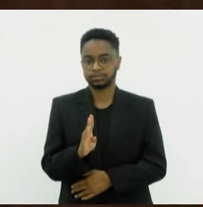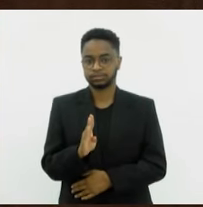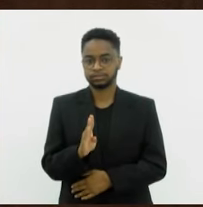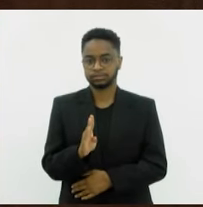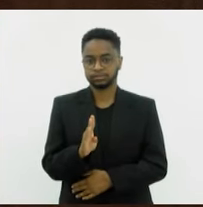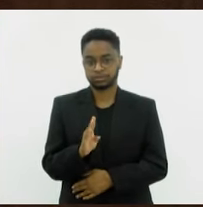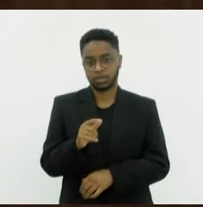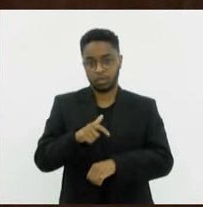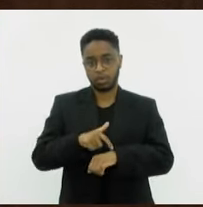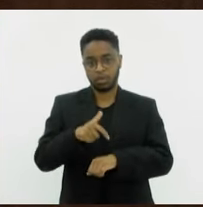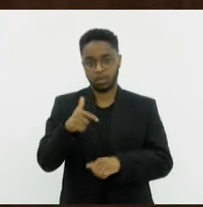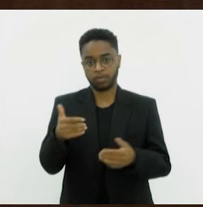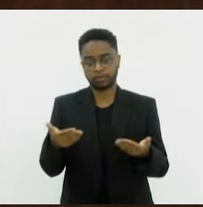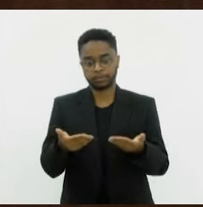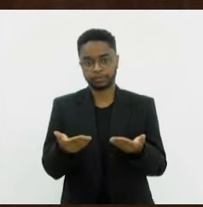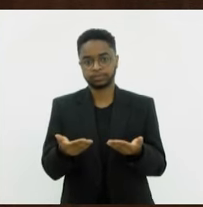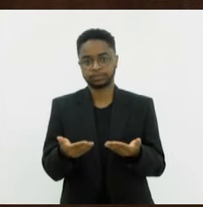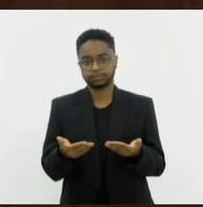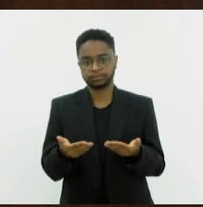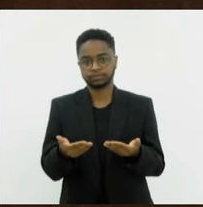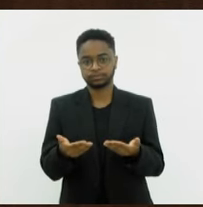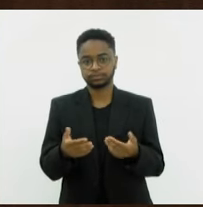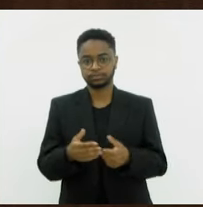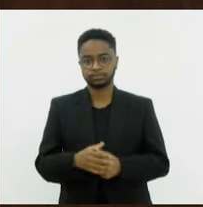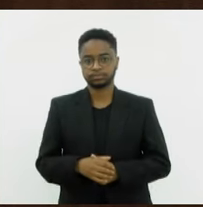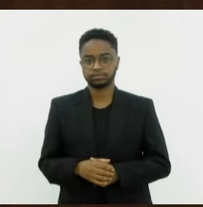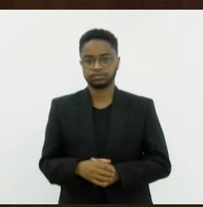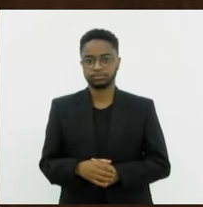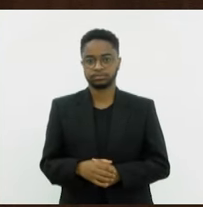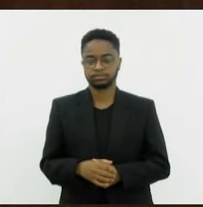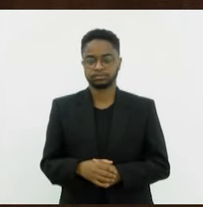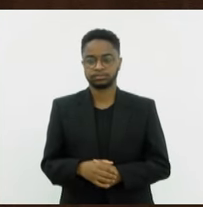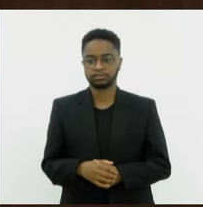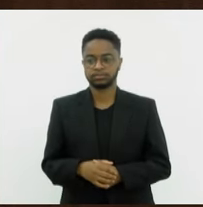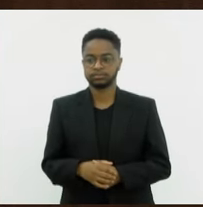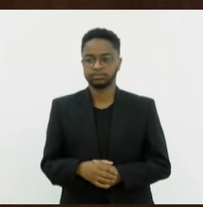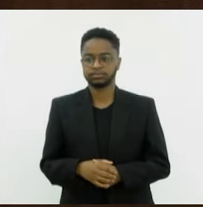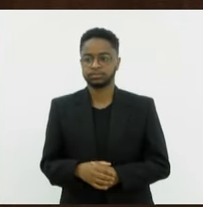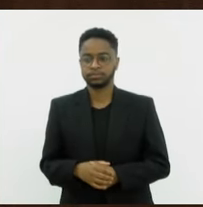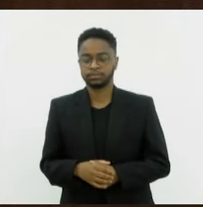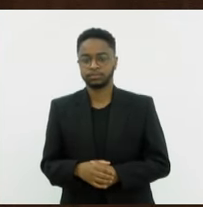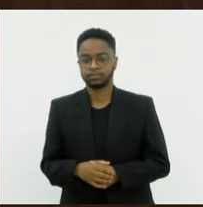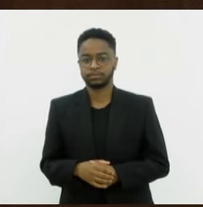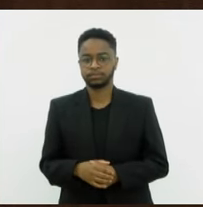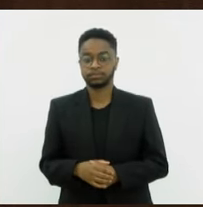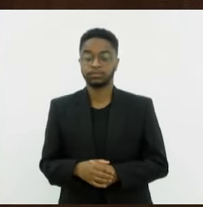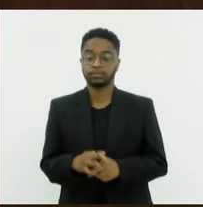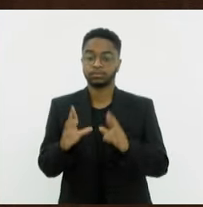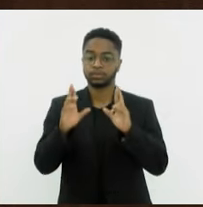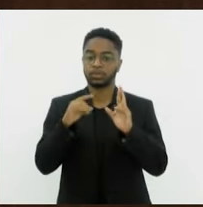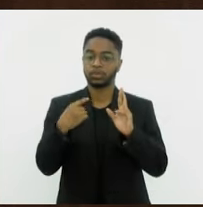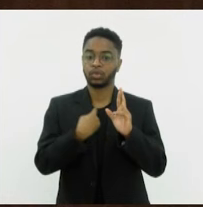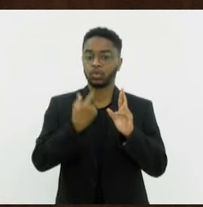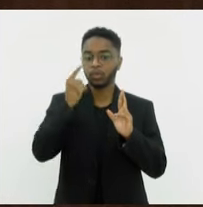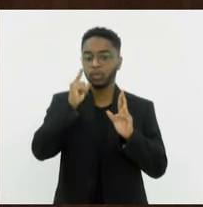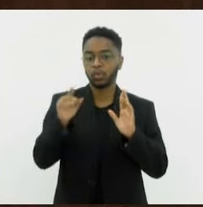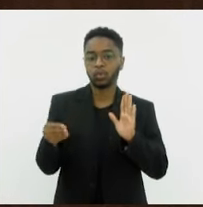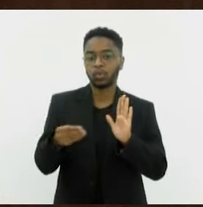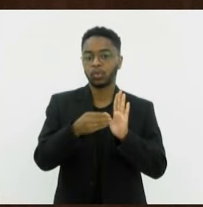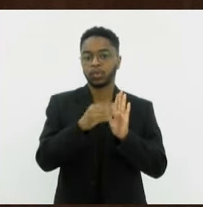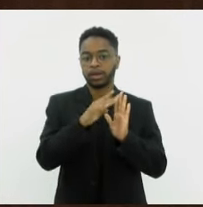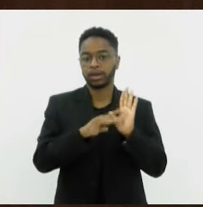esse momento, não é, de que nós possamos colocar no calendário das